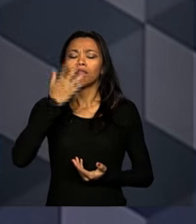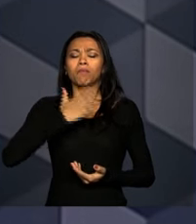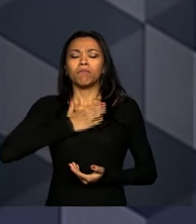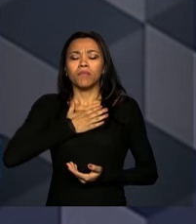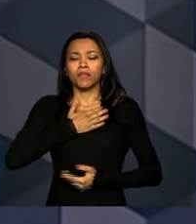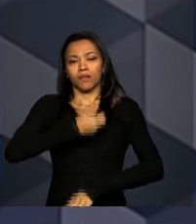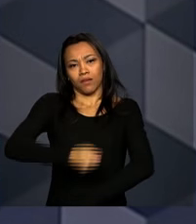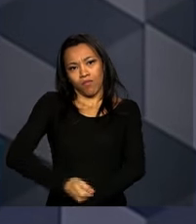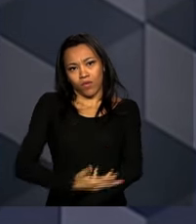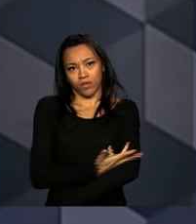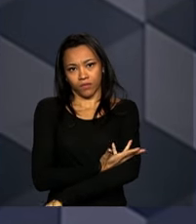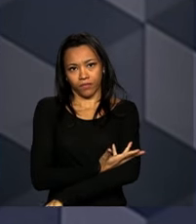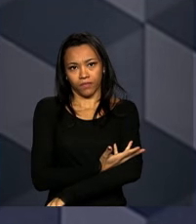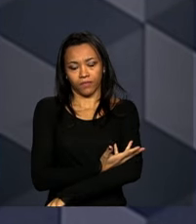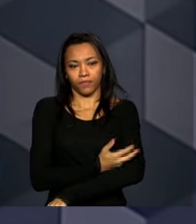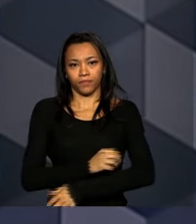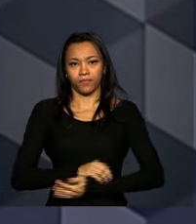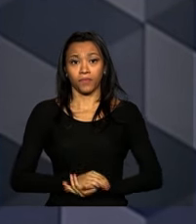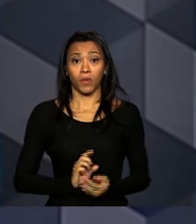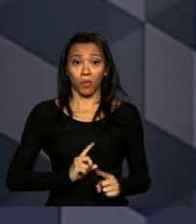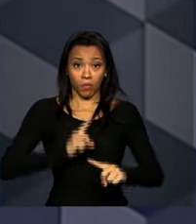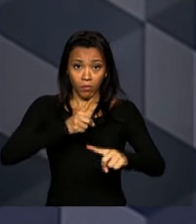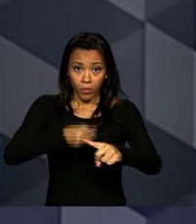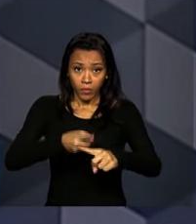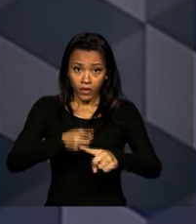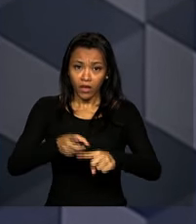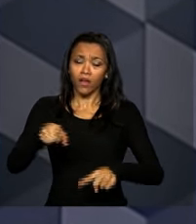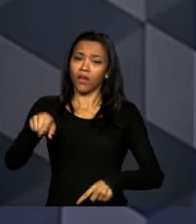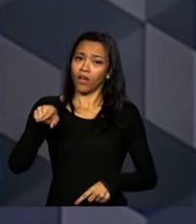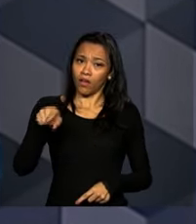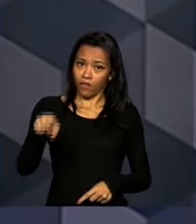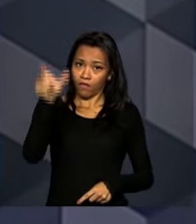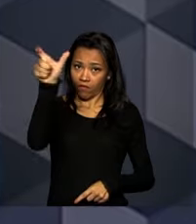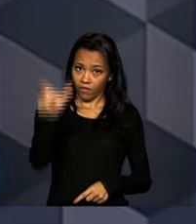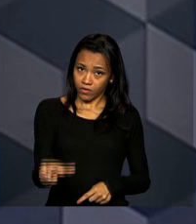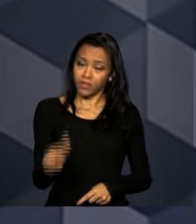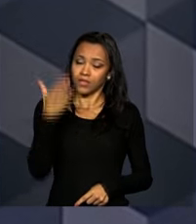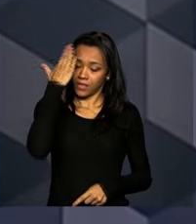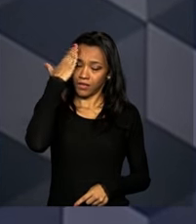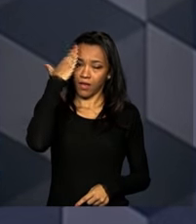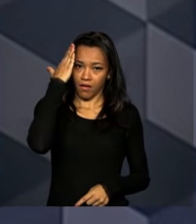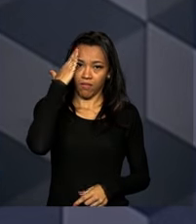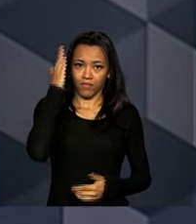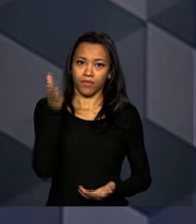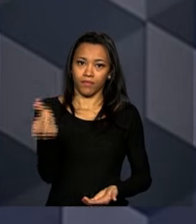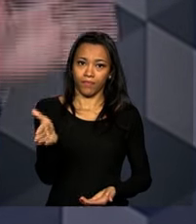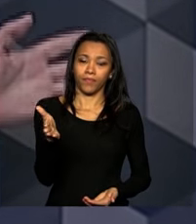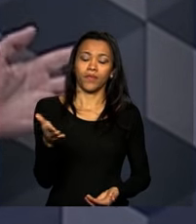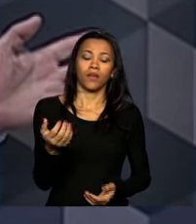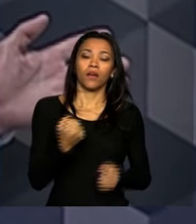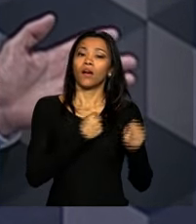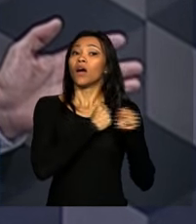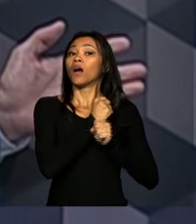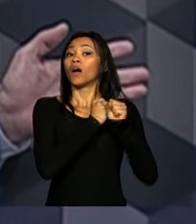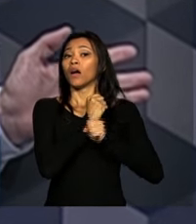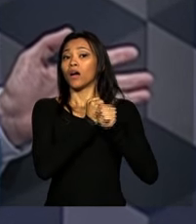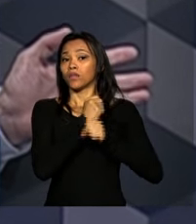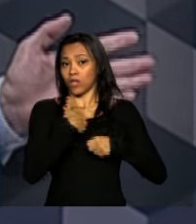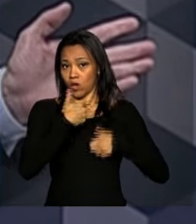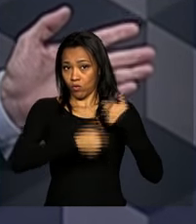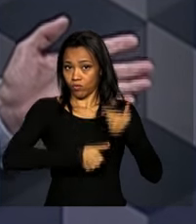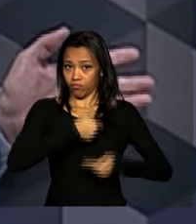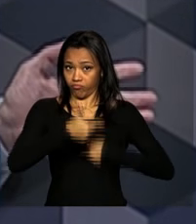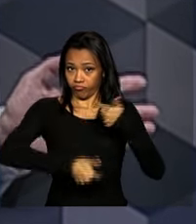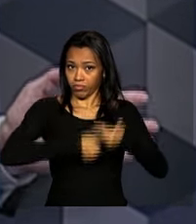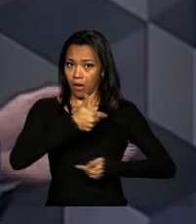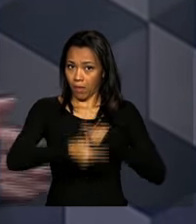emoção, Patrusso, porque, você sabe, eu, por muitos anos, sou produtor rural,